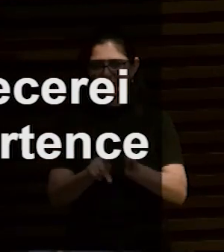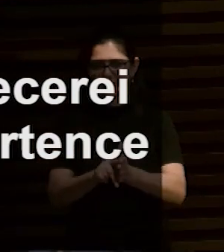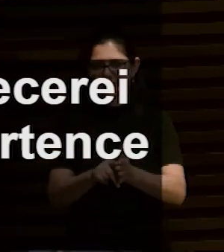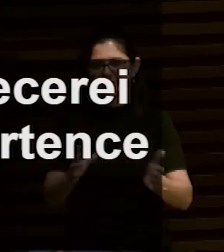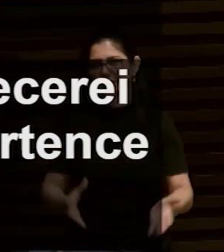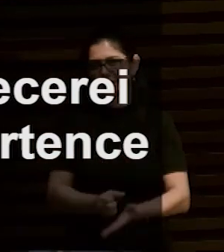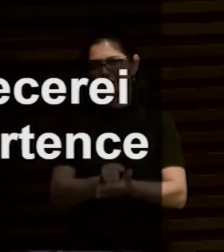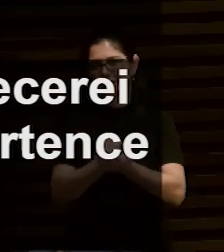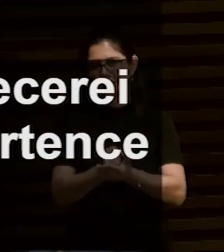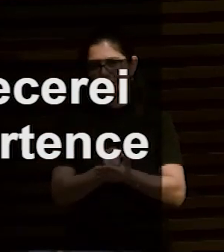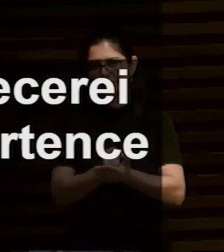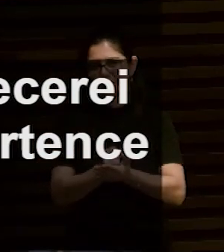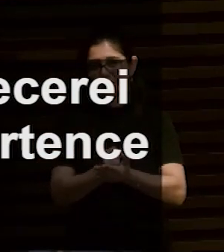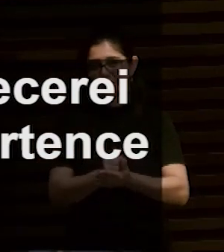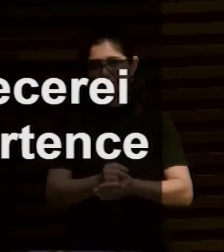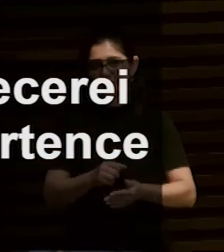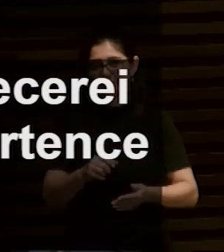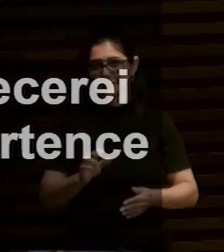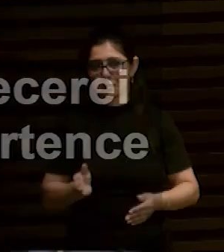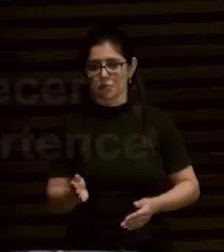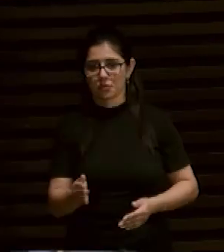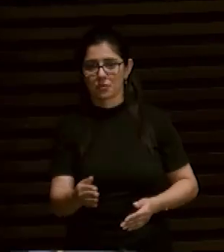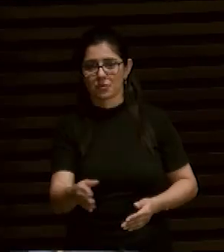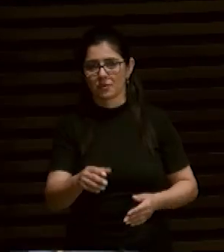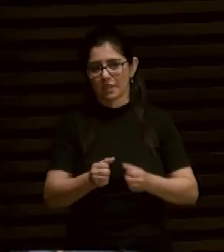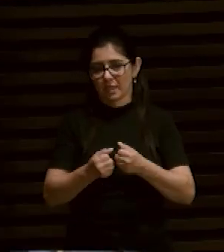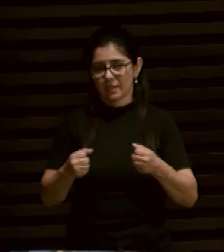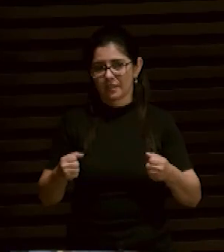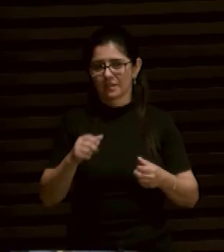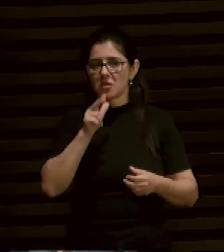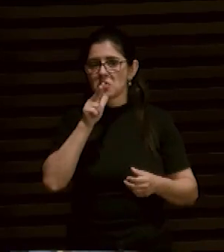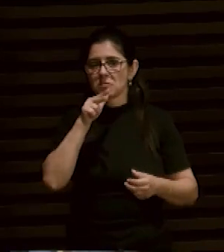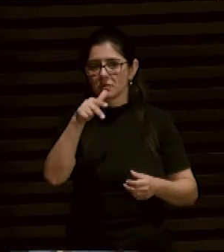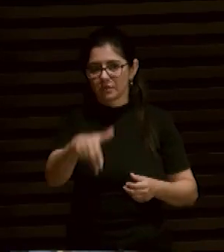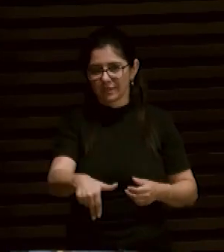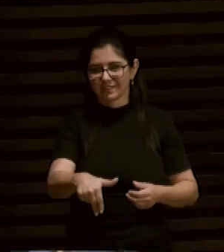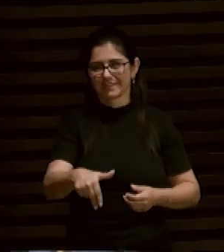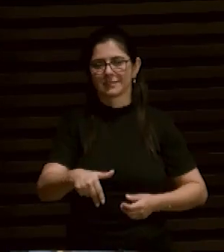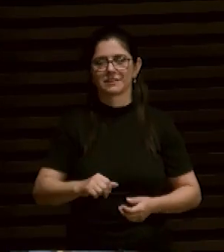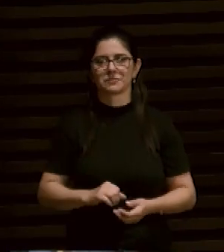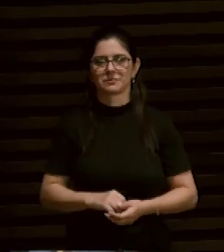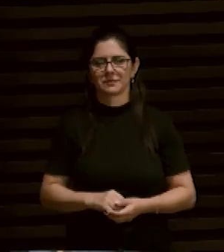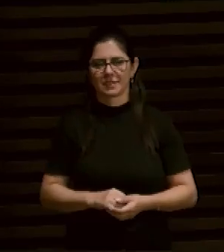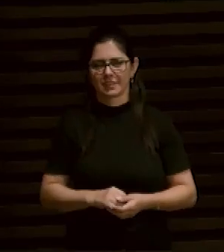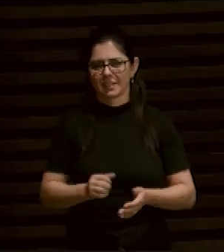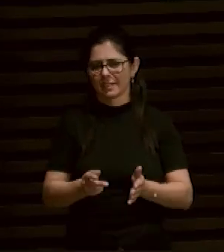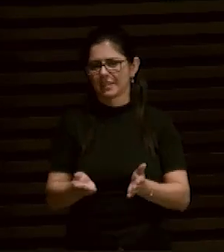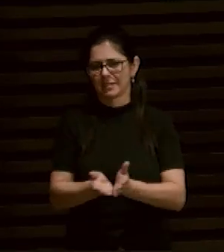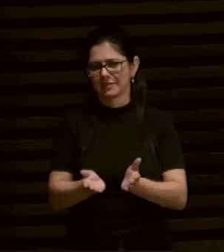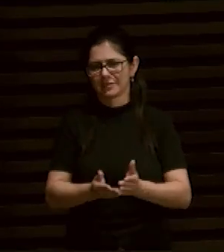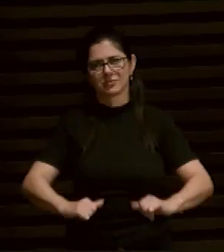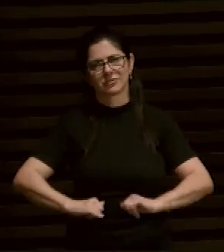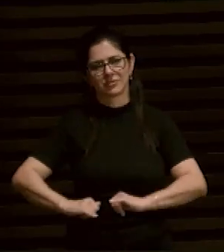ele foi vomitado pelo peixe, porque ele era simplesmente intragável. Mas, irmãos, apesar de sofrer de